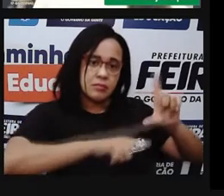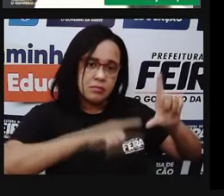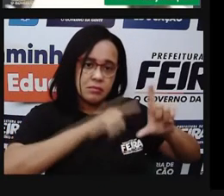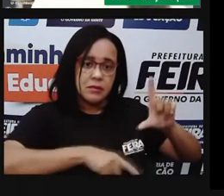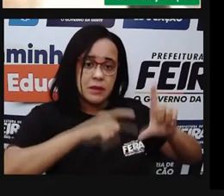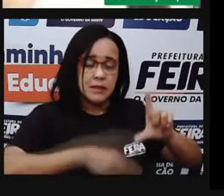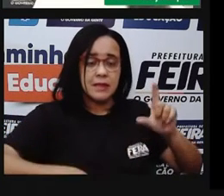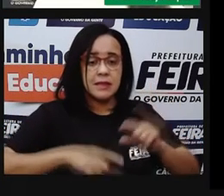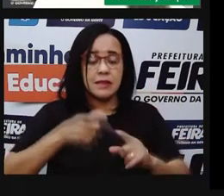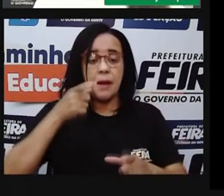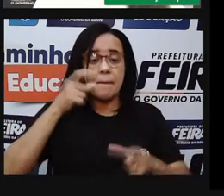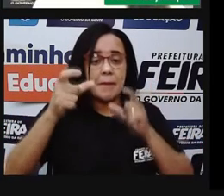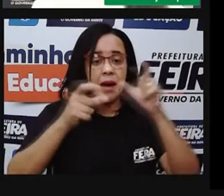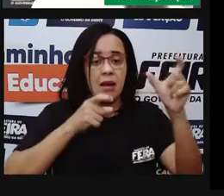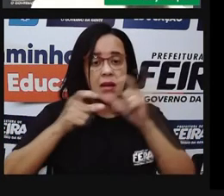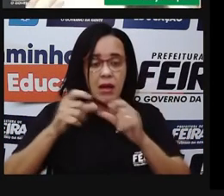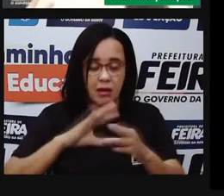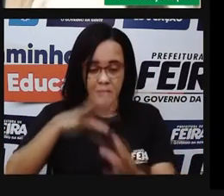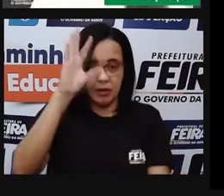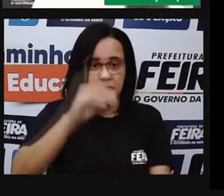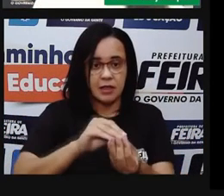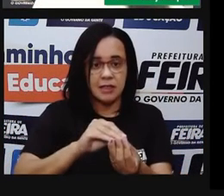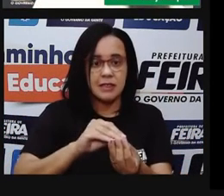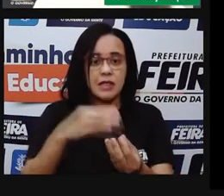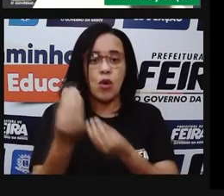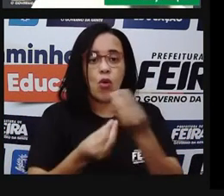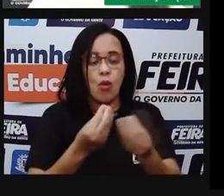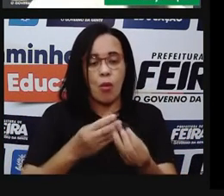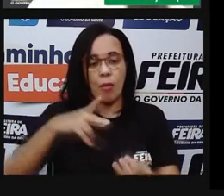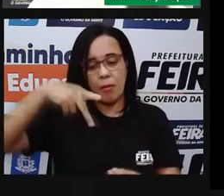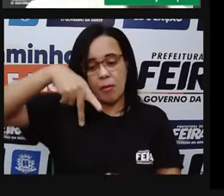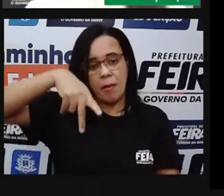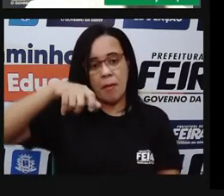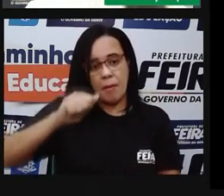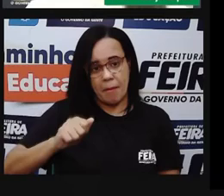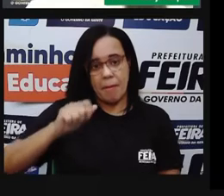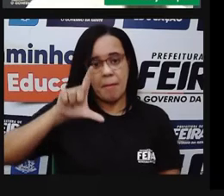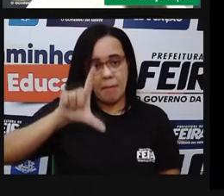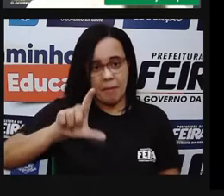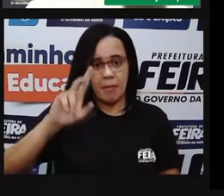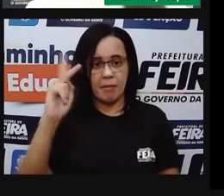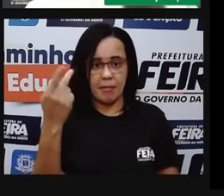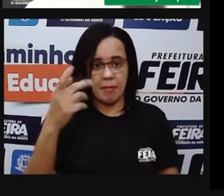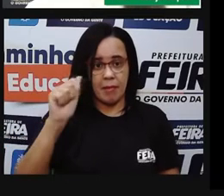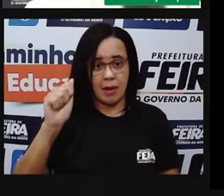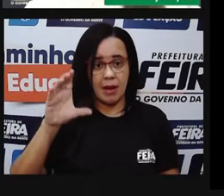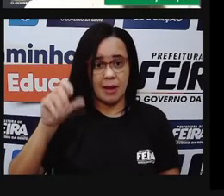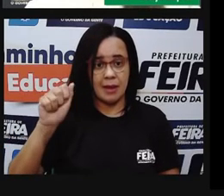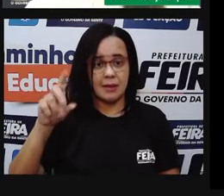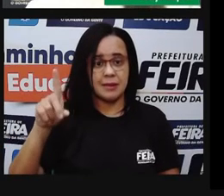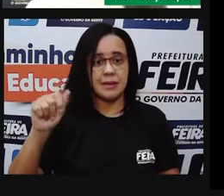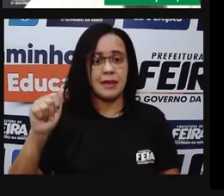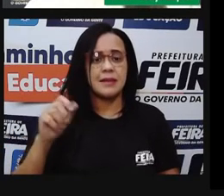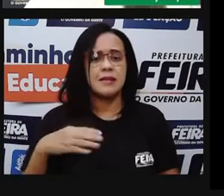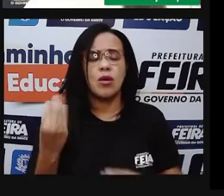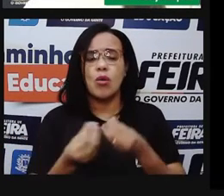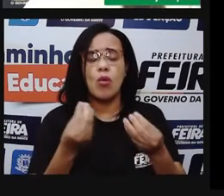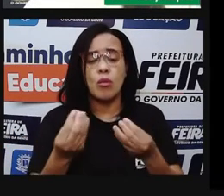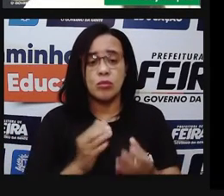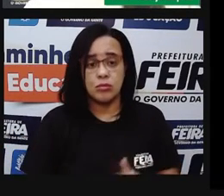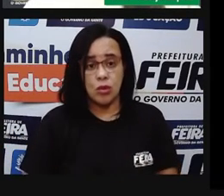palavra palhaçada, professor. Qual é a letra que começa? Essa letrinha aqui, ó.